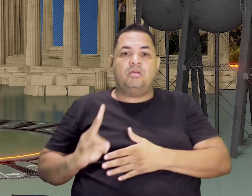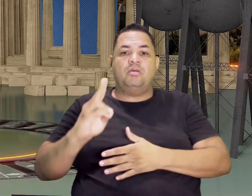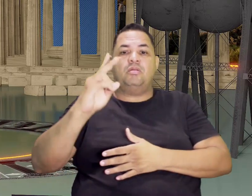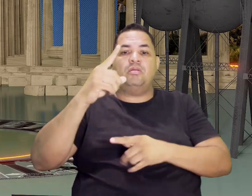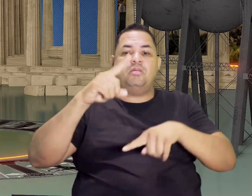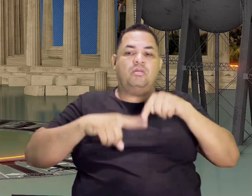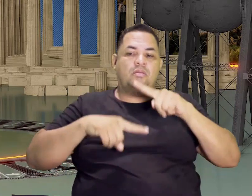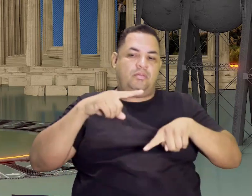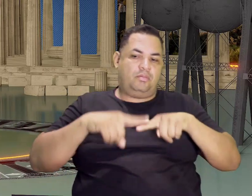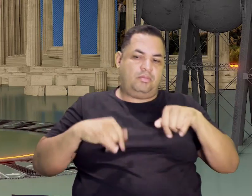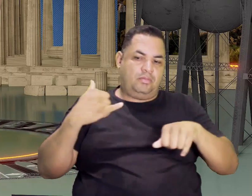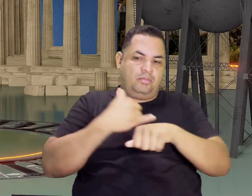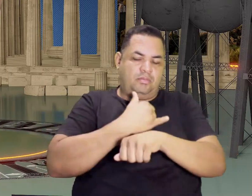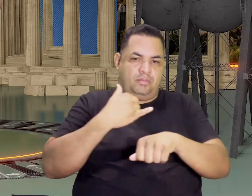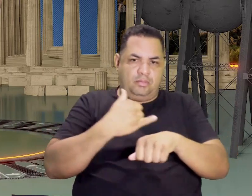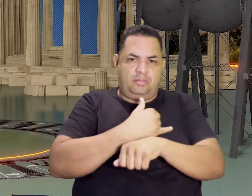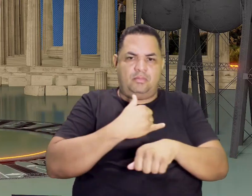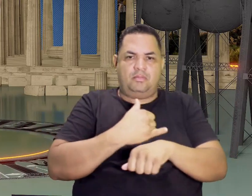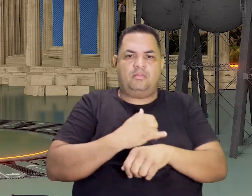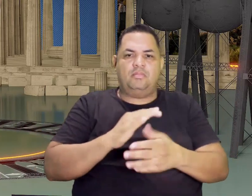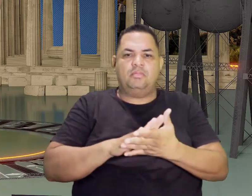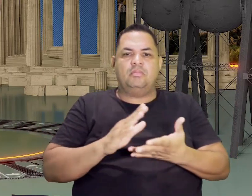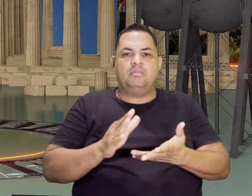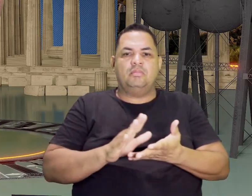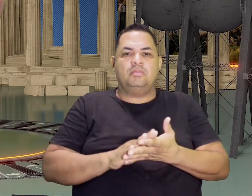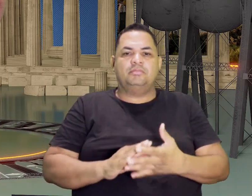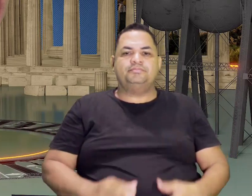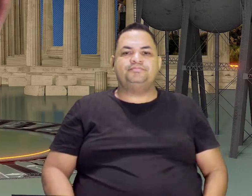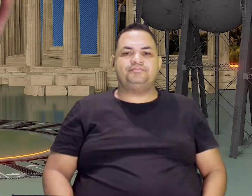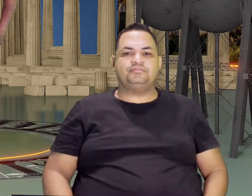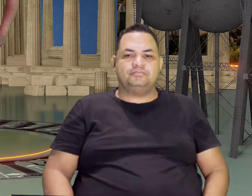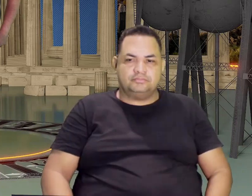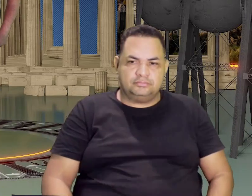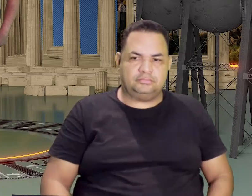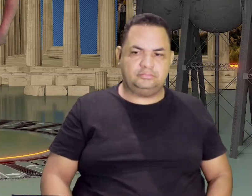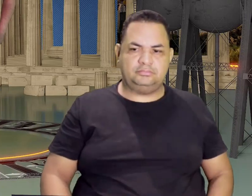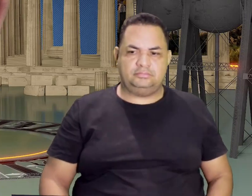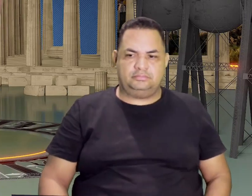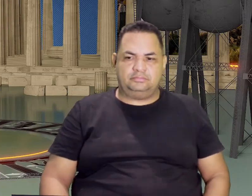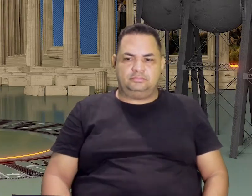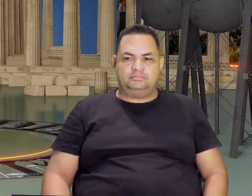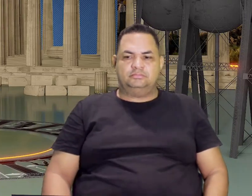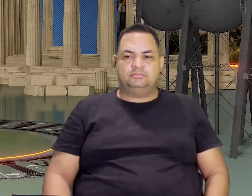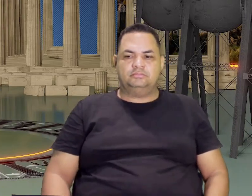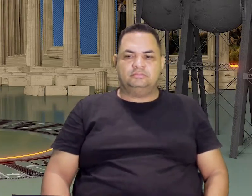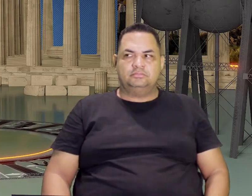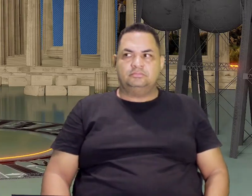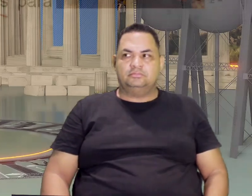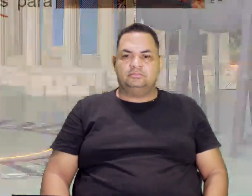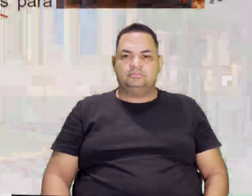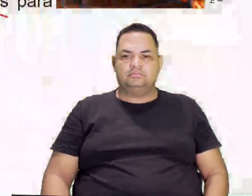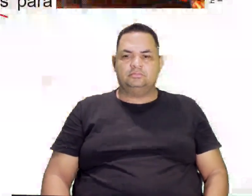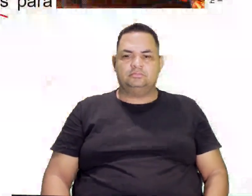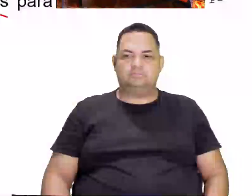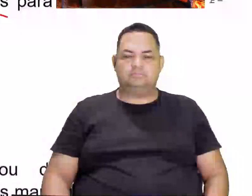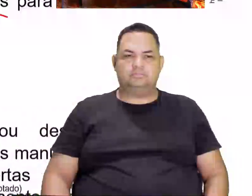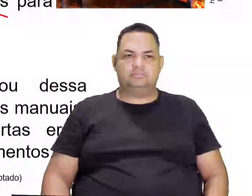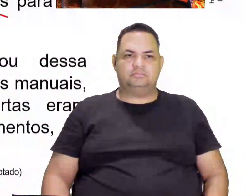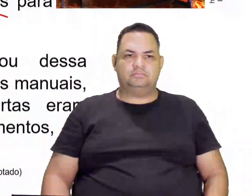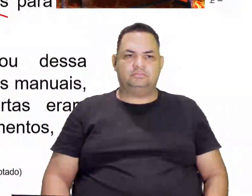alquimia, transformações. Então ela é muito rejeitada no período da Idade Média, ok? Vamos lá, voltando.